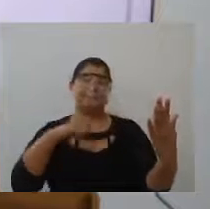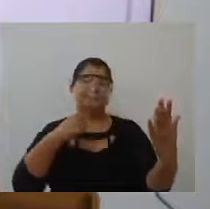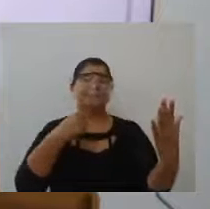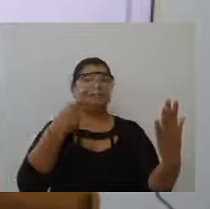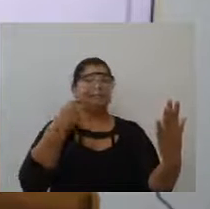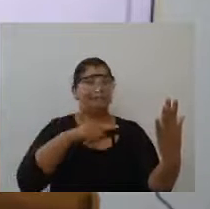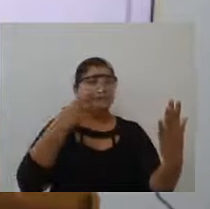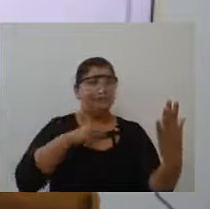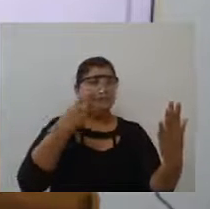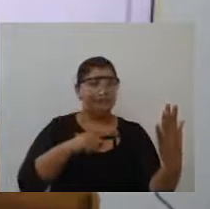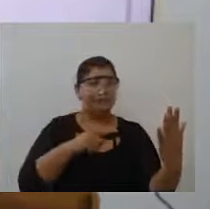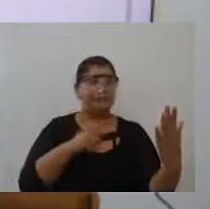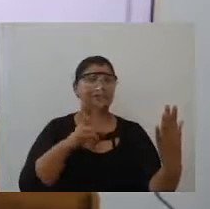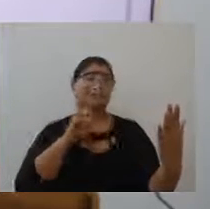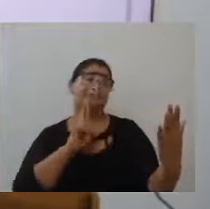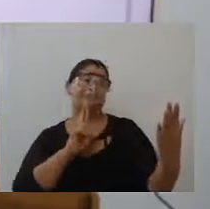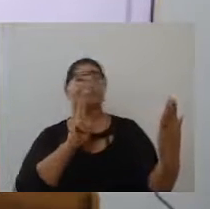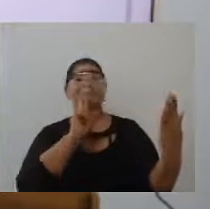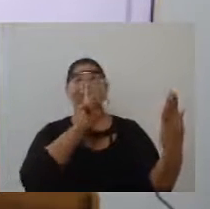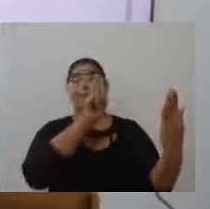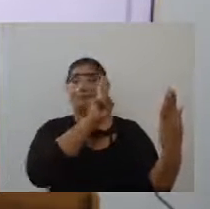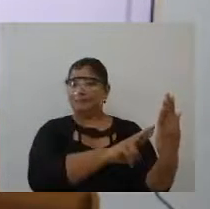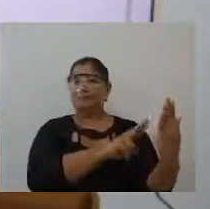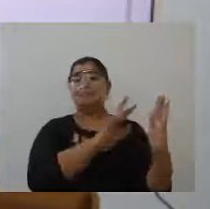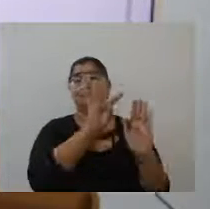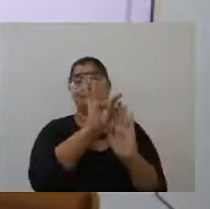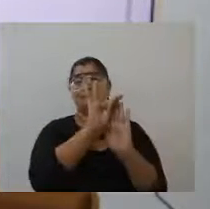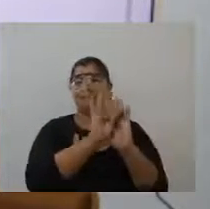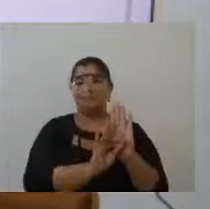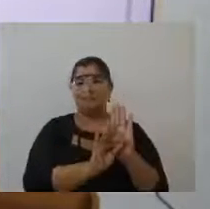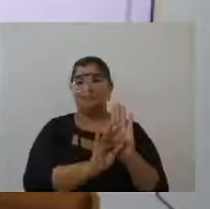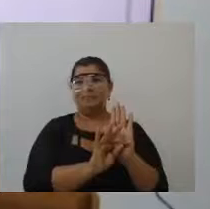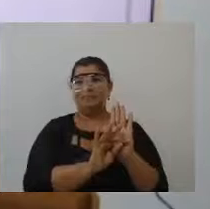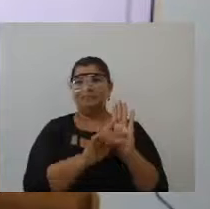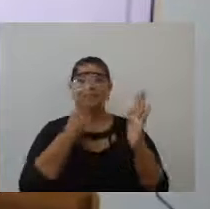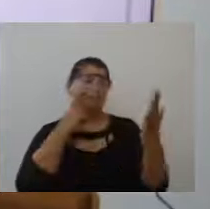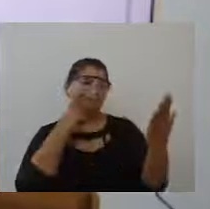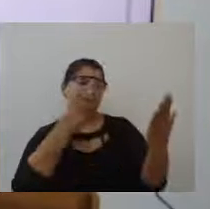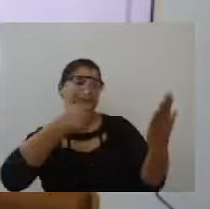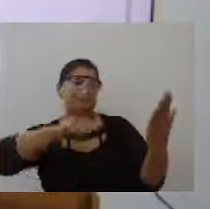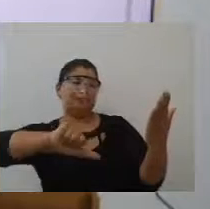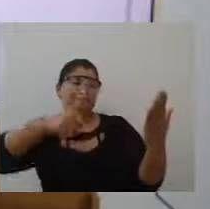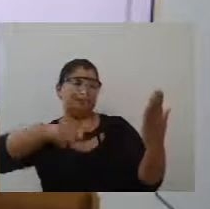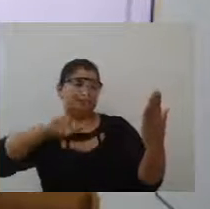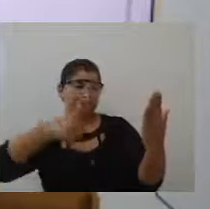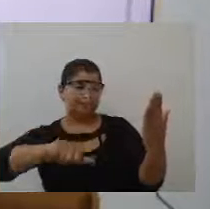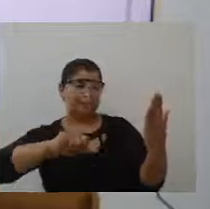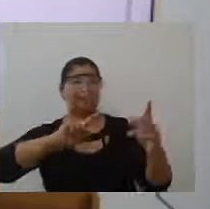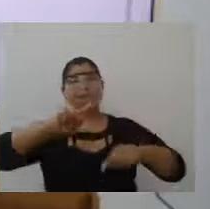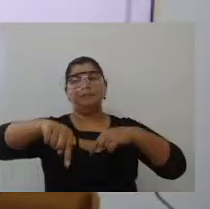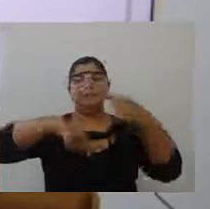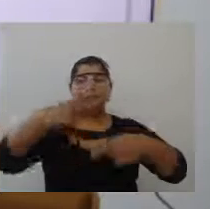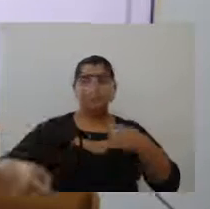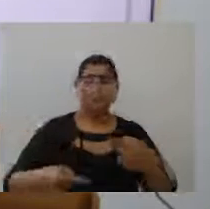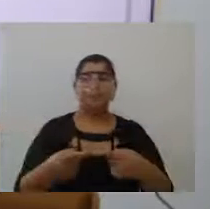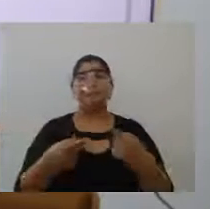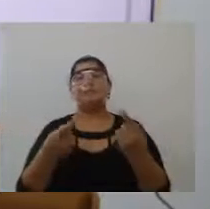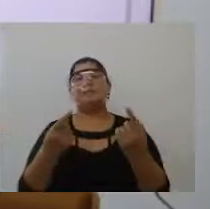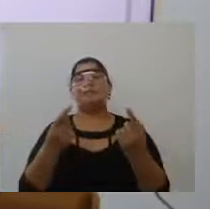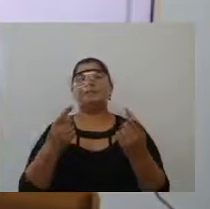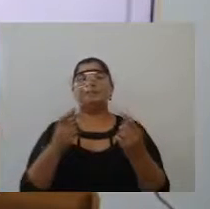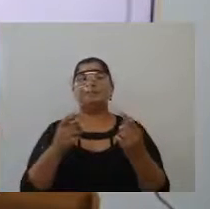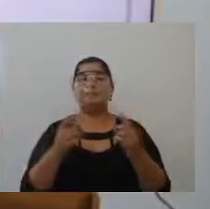ao ponto de dar uma resposta a esse texto. Você vai julgar e depois você vai,